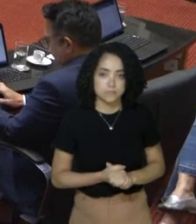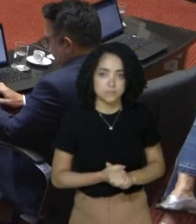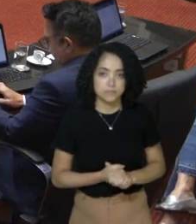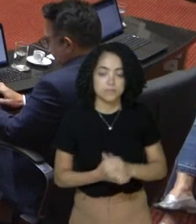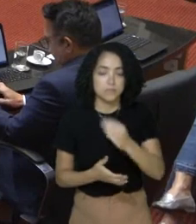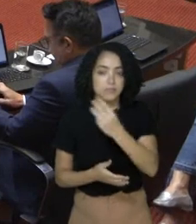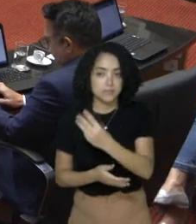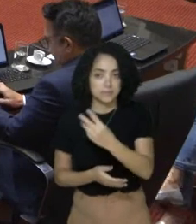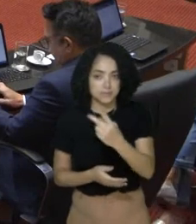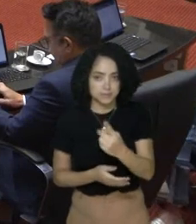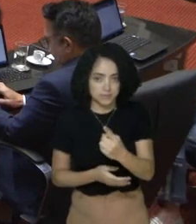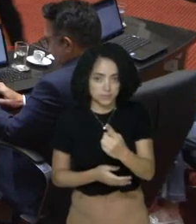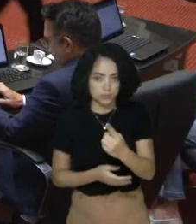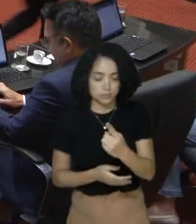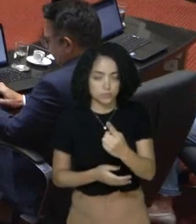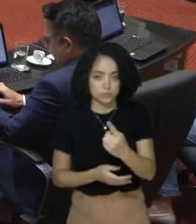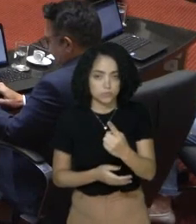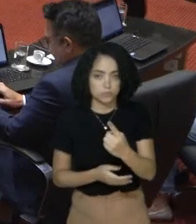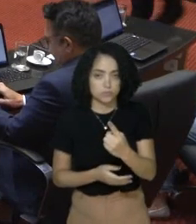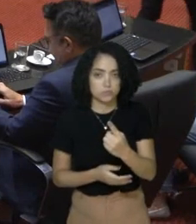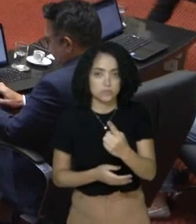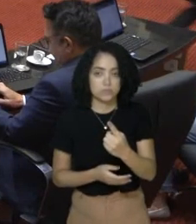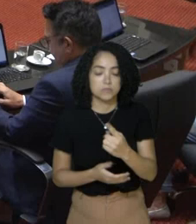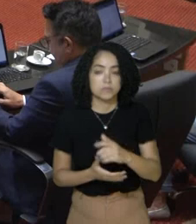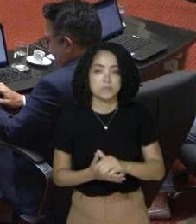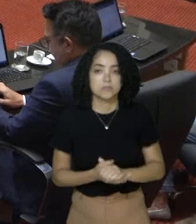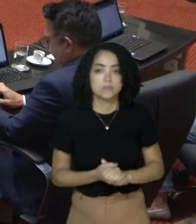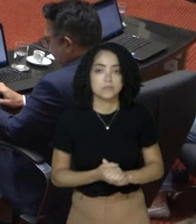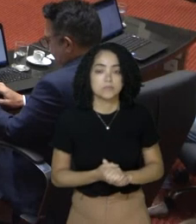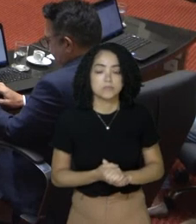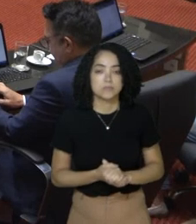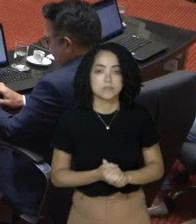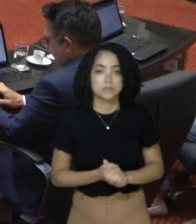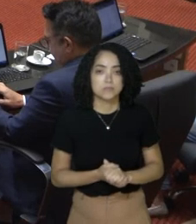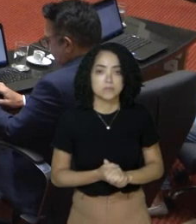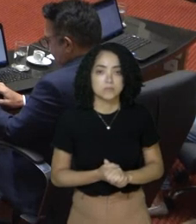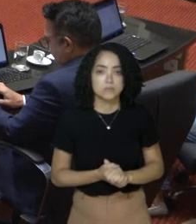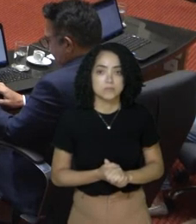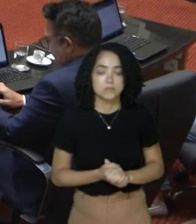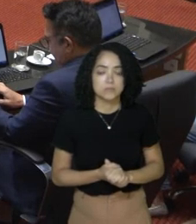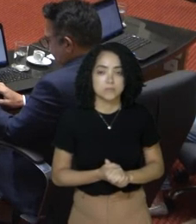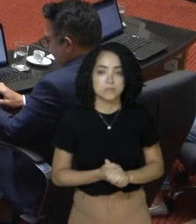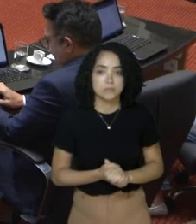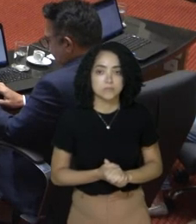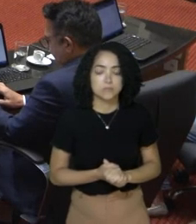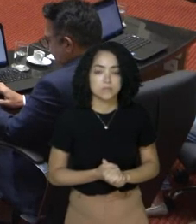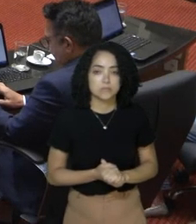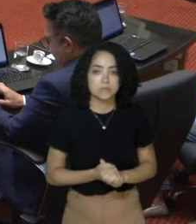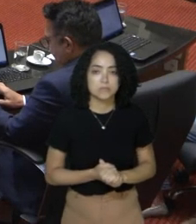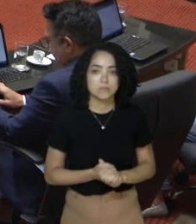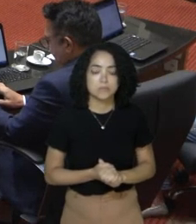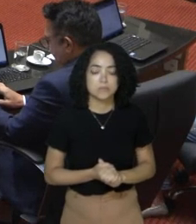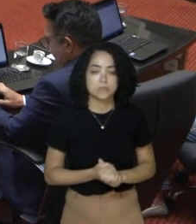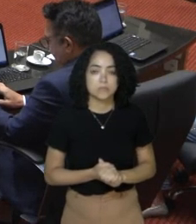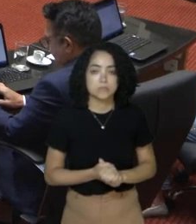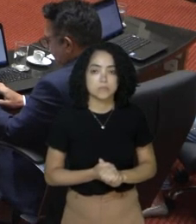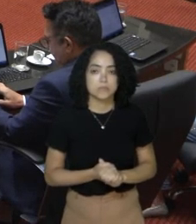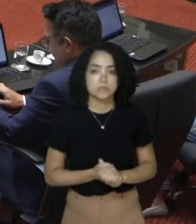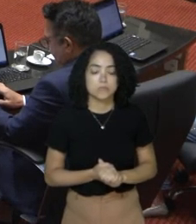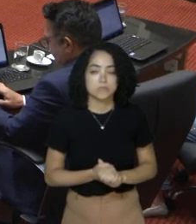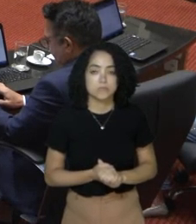31 não e 2 sim, computado o voto do deputado Maurício Kudillac.